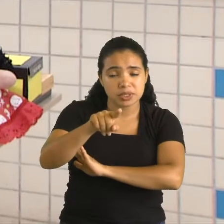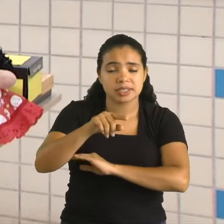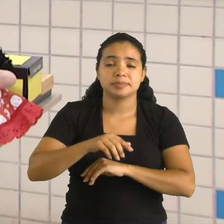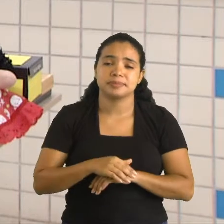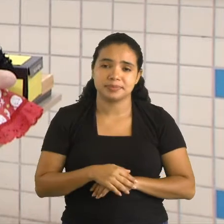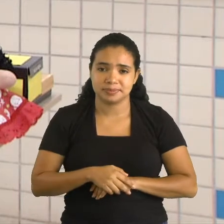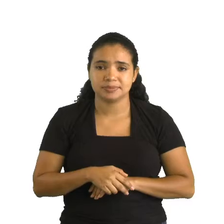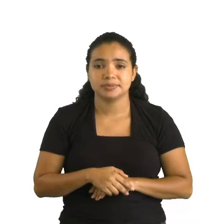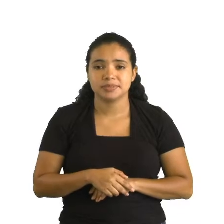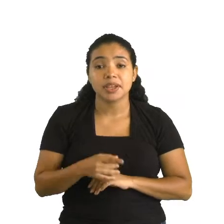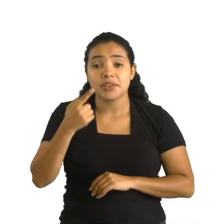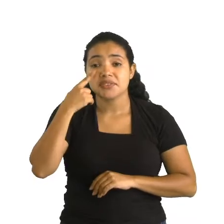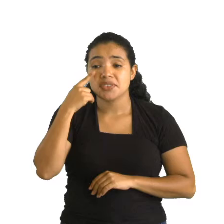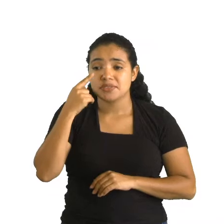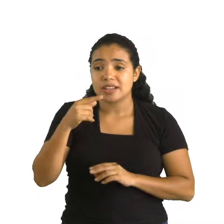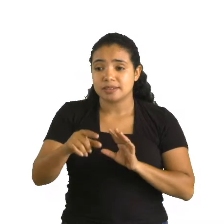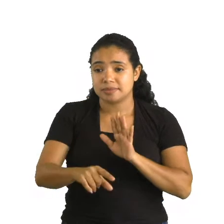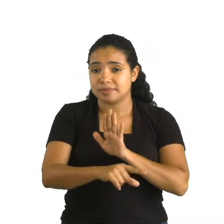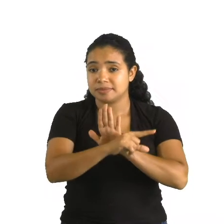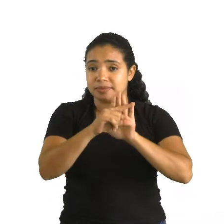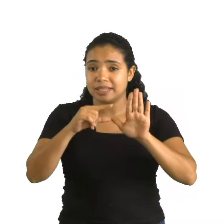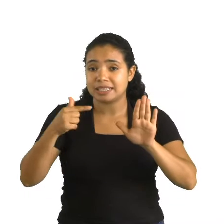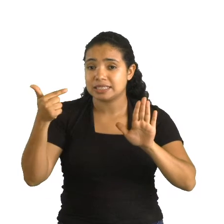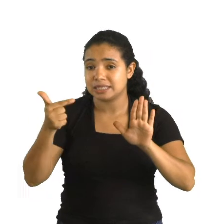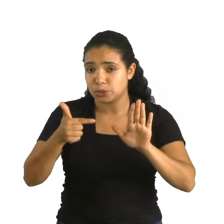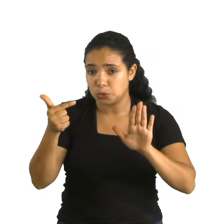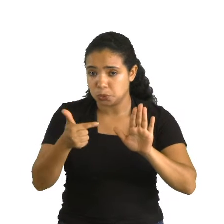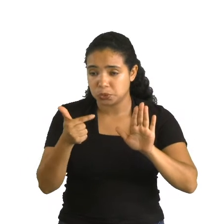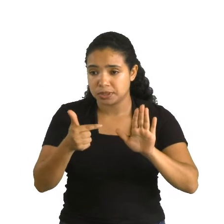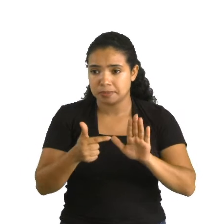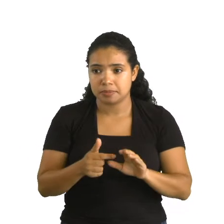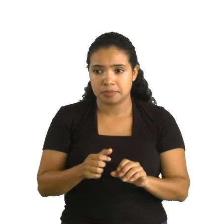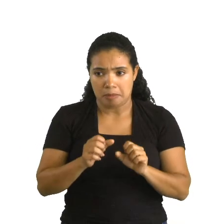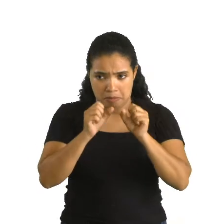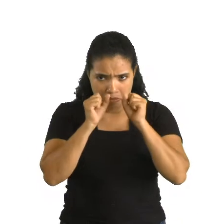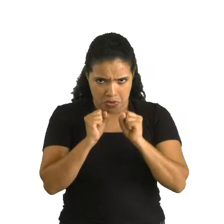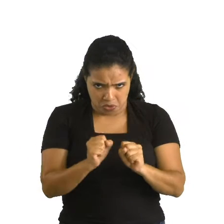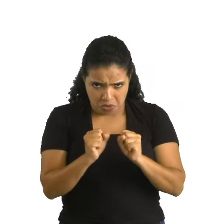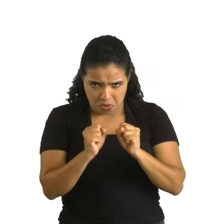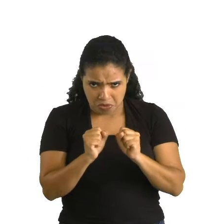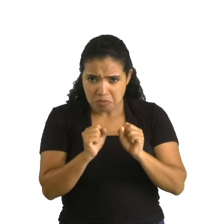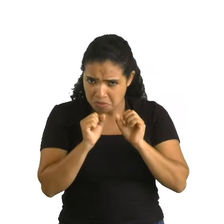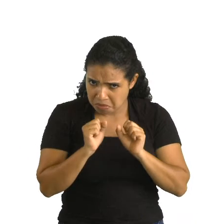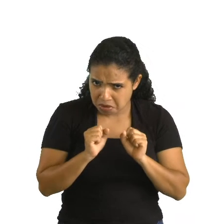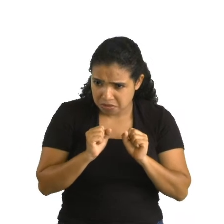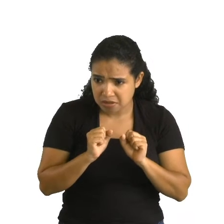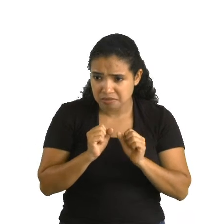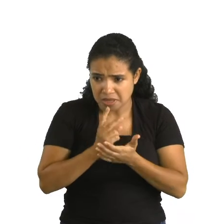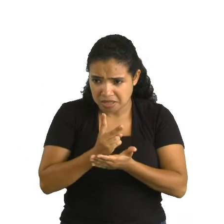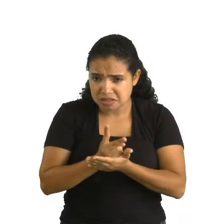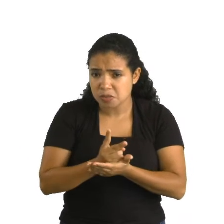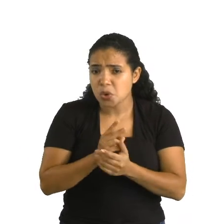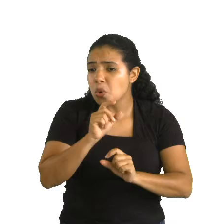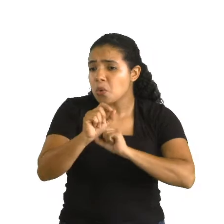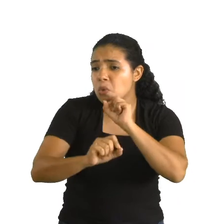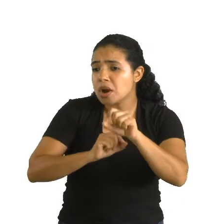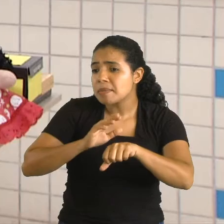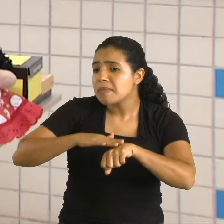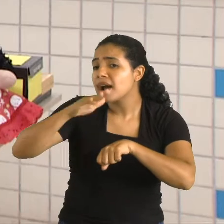pergunta. Vamos à segunda frase. Posso ler? É mesmo? E o que